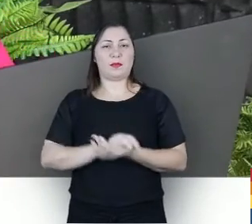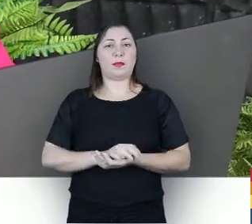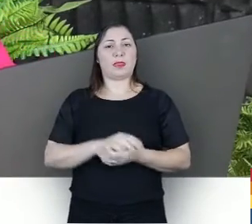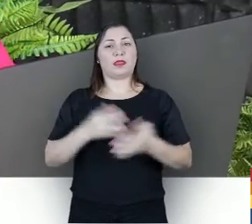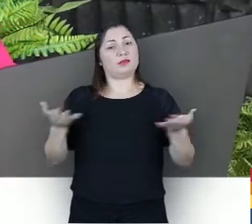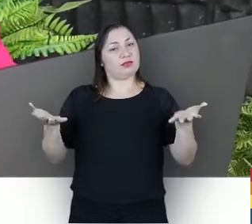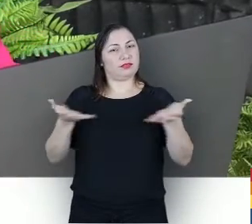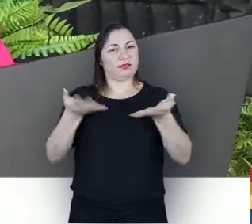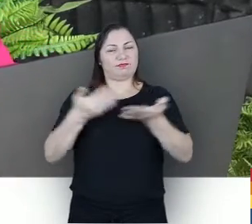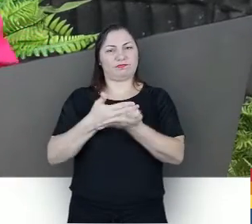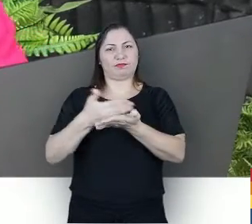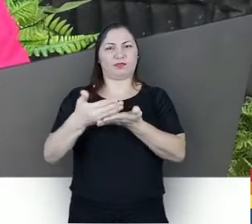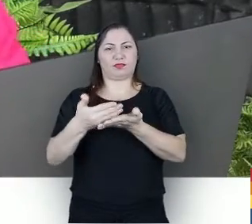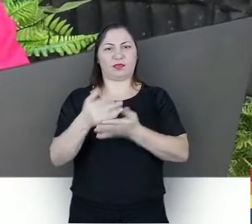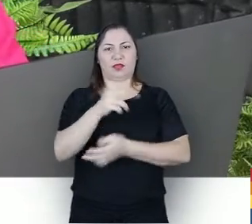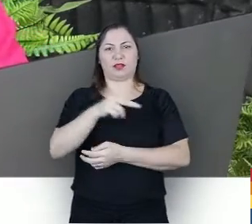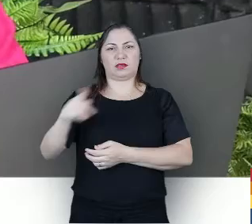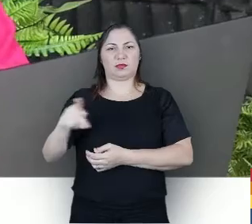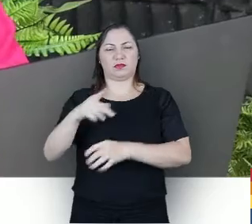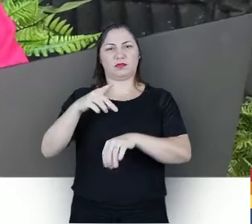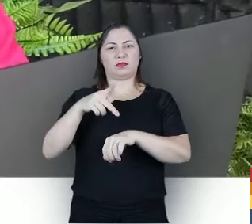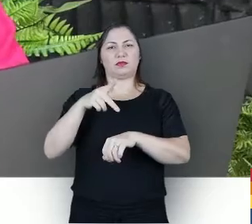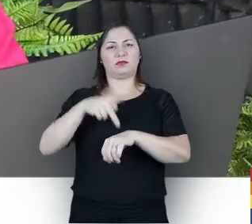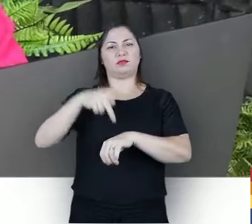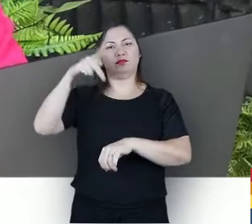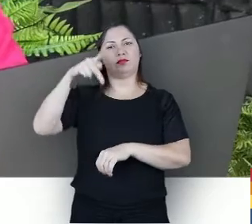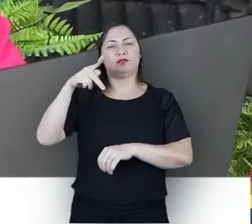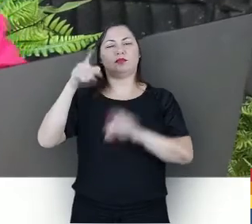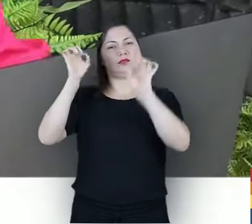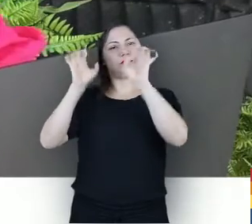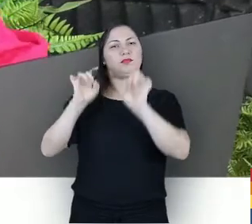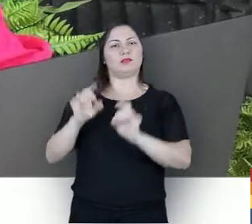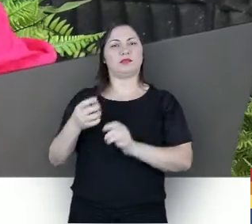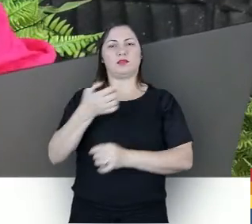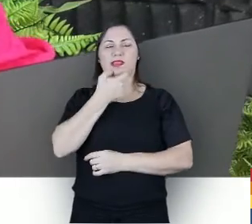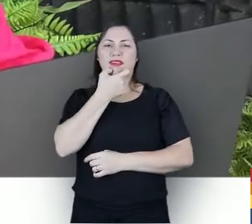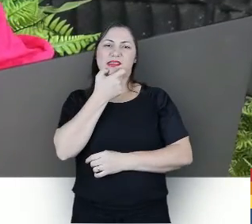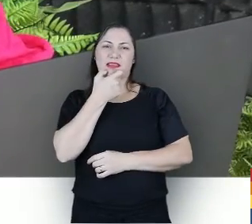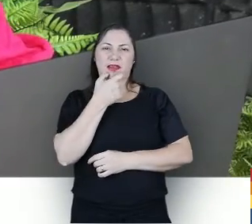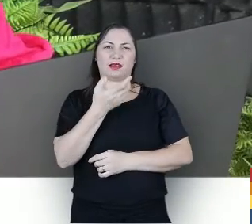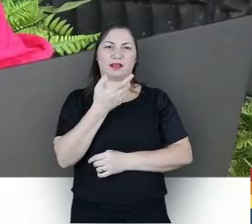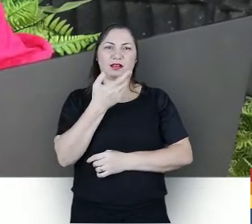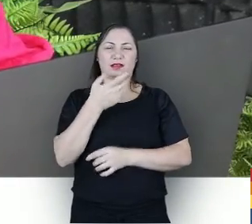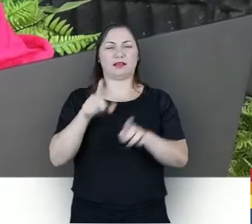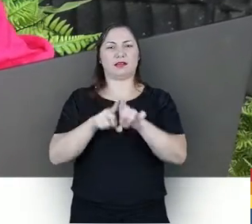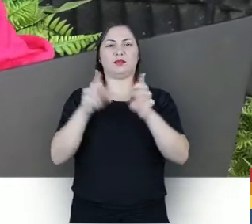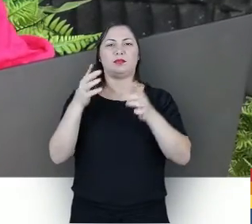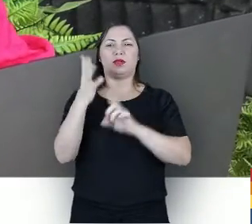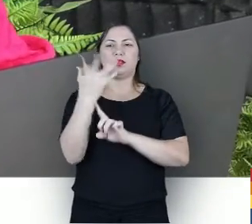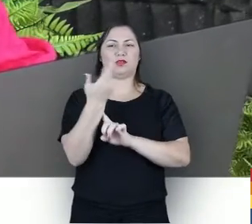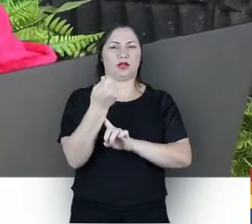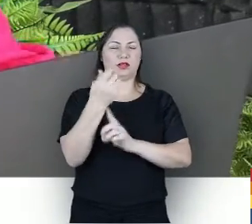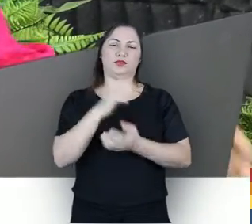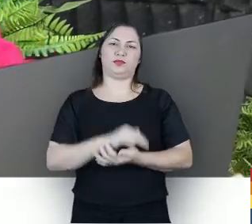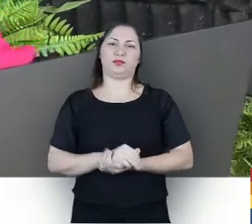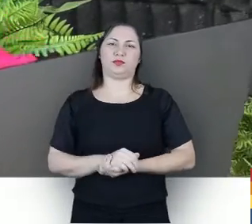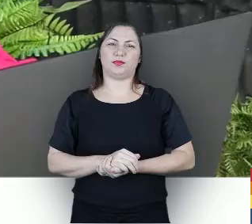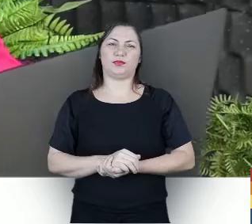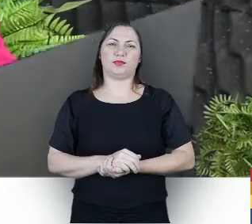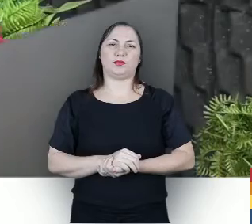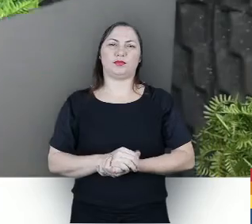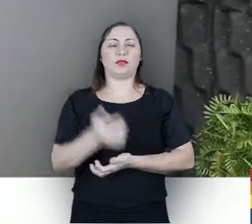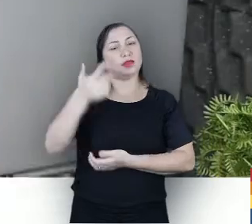Dando continuidade, gostaria de apresentar a primeira palestrante, professora Cristiane